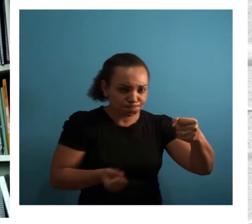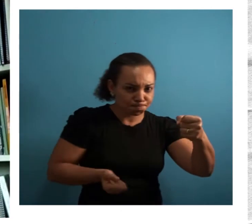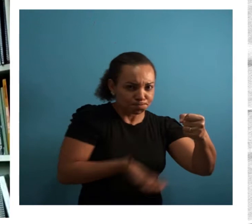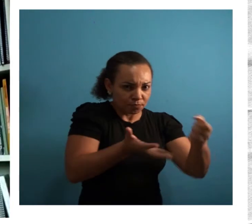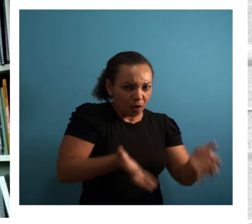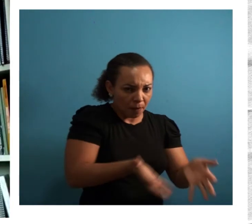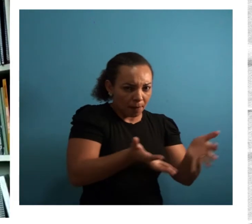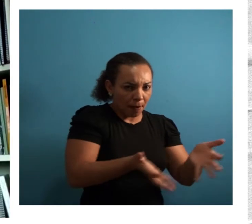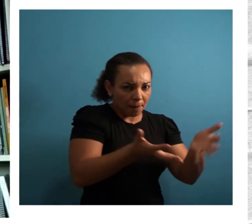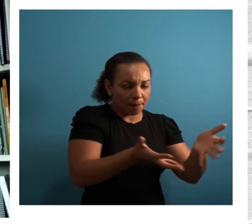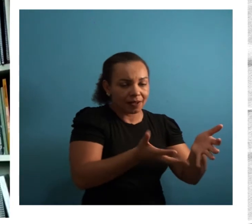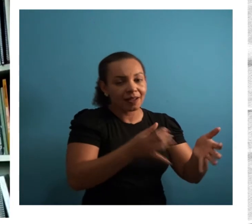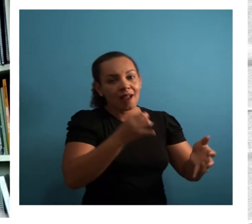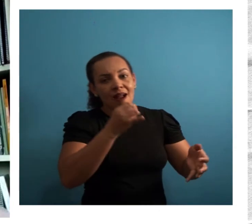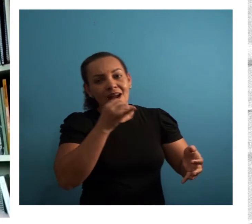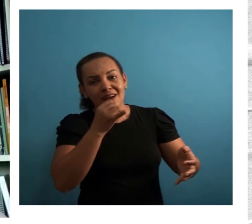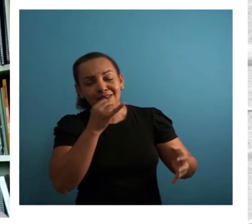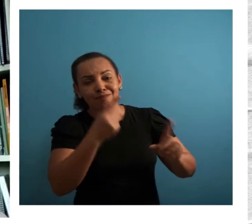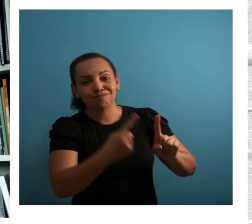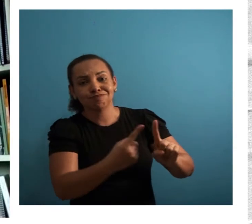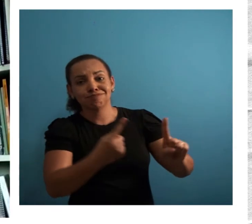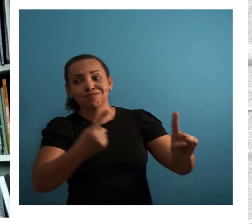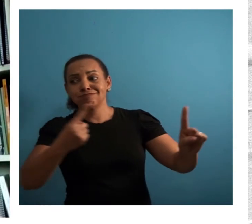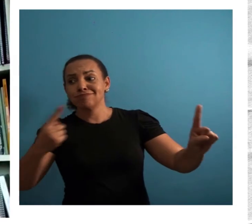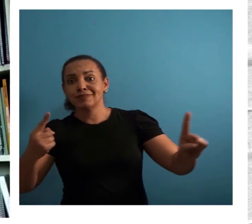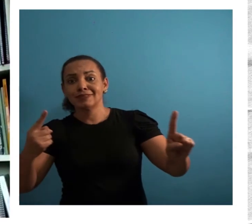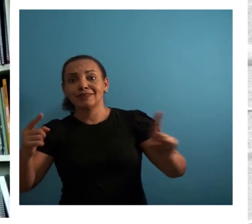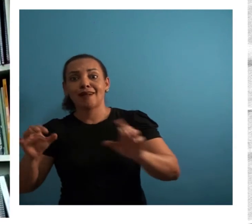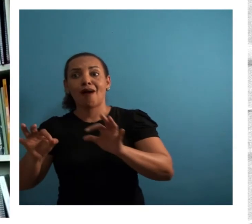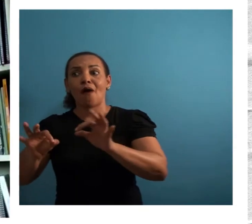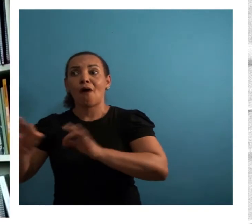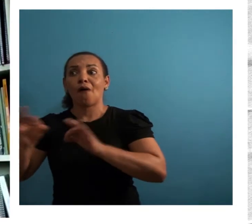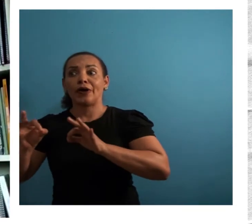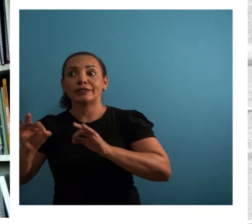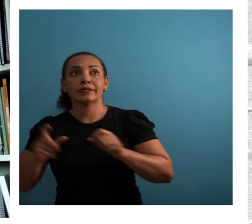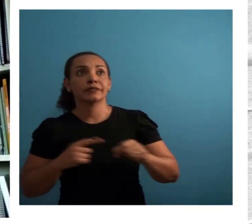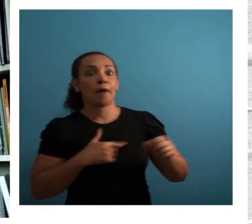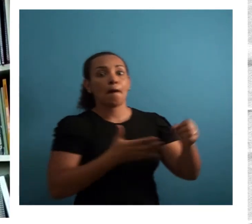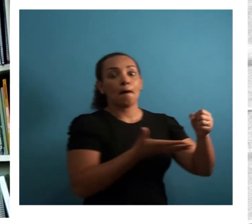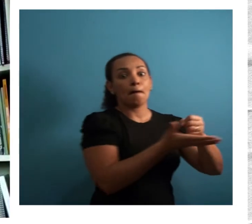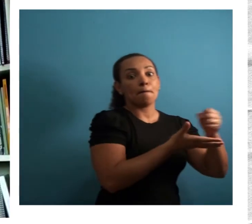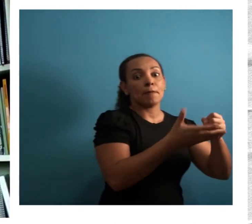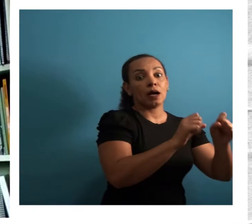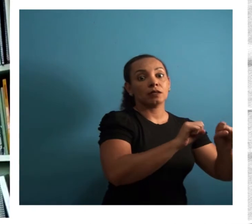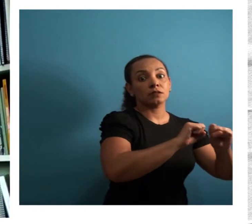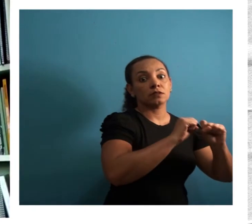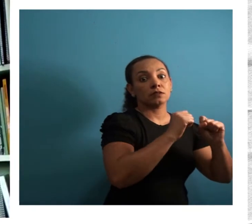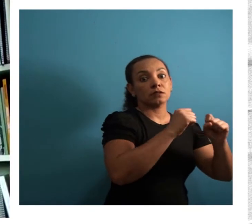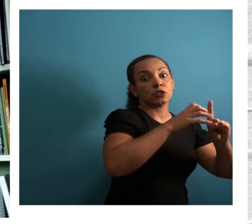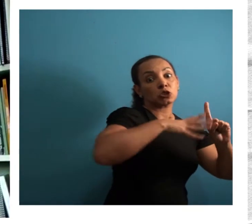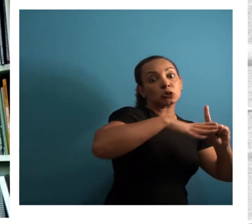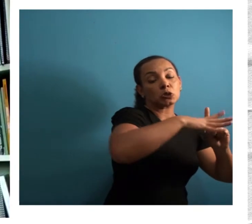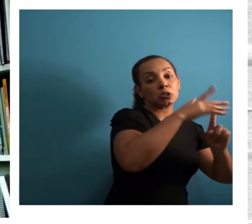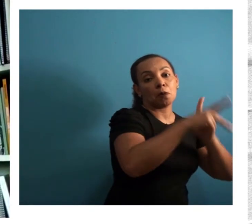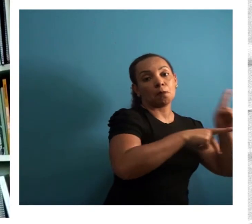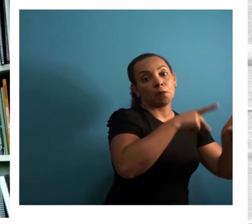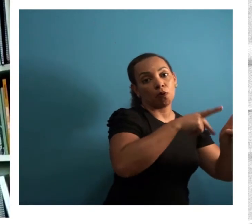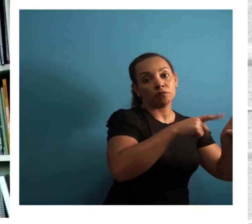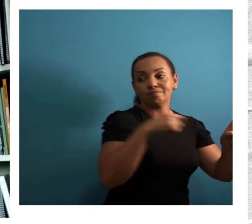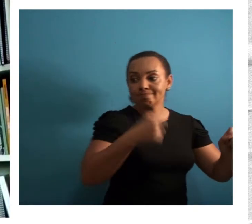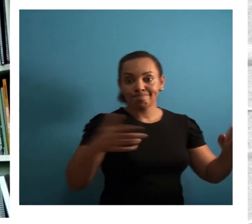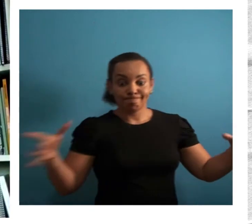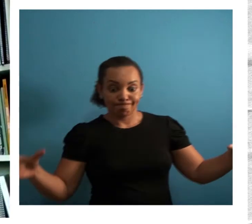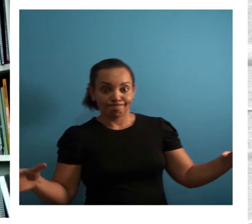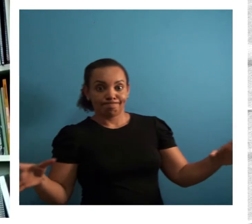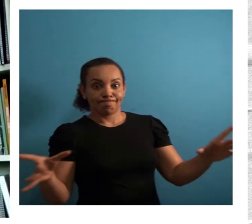da distância que há entre a organização ea base social é preciso que o trabalho de bases seja